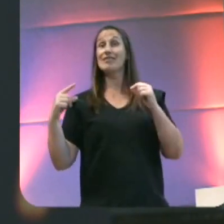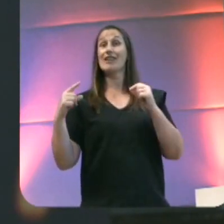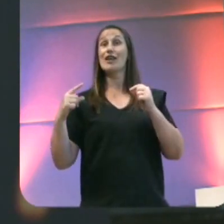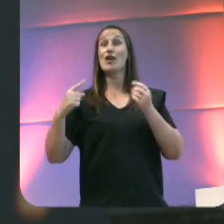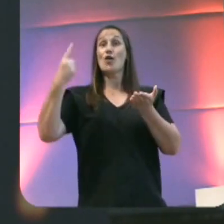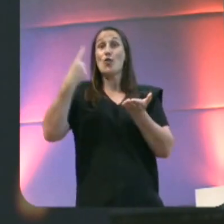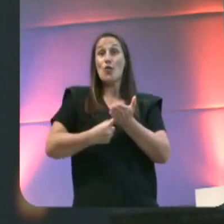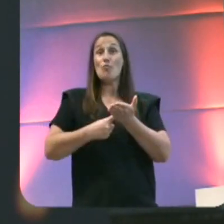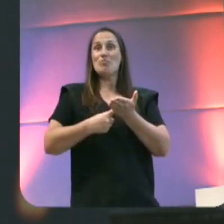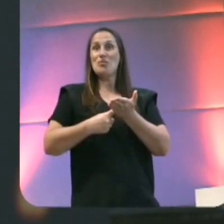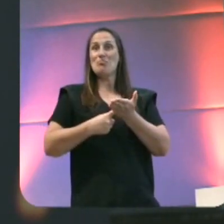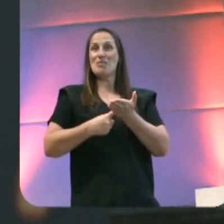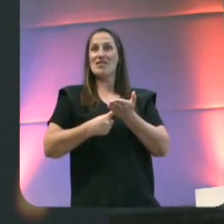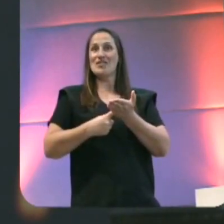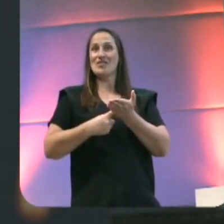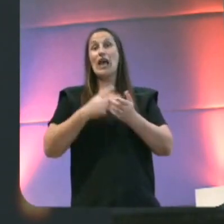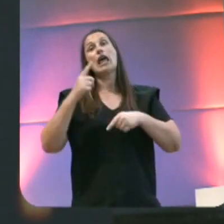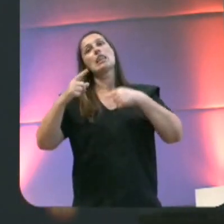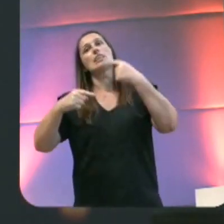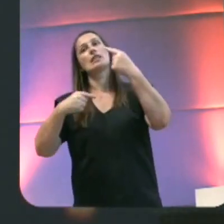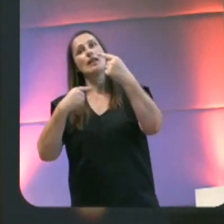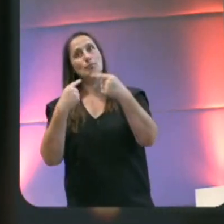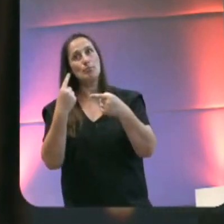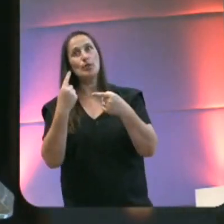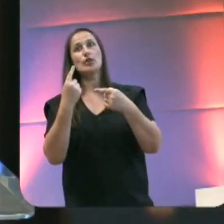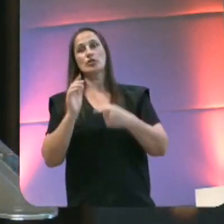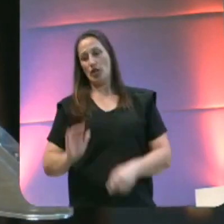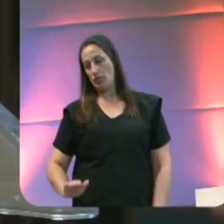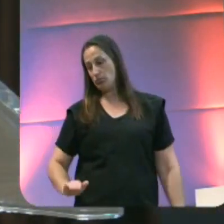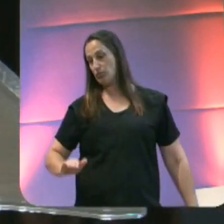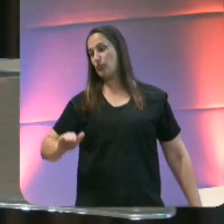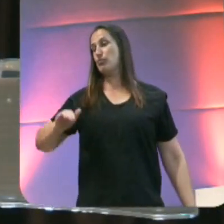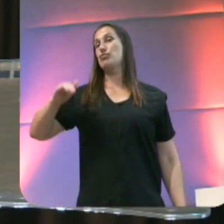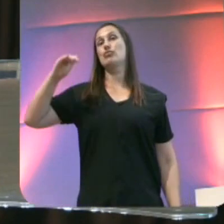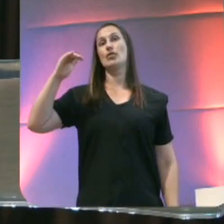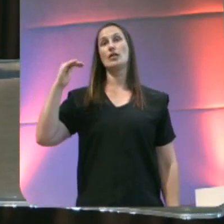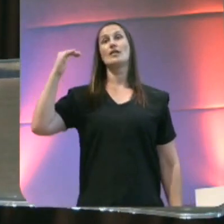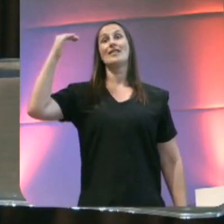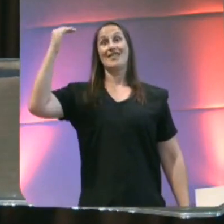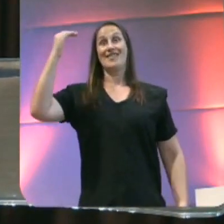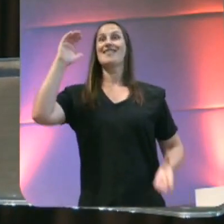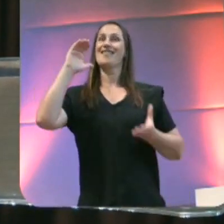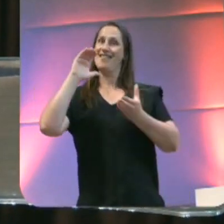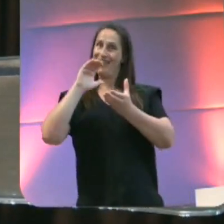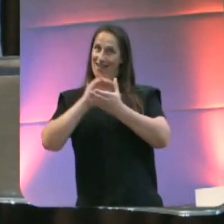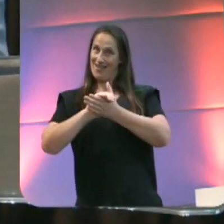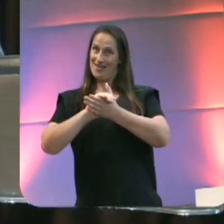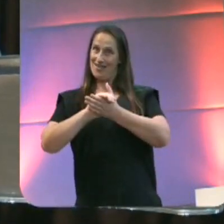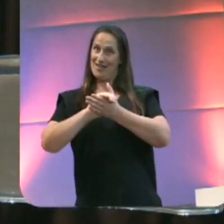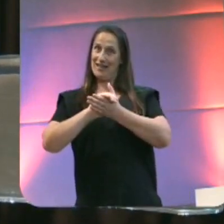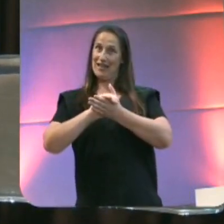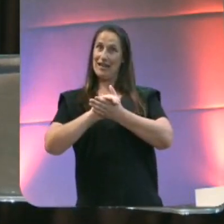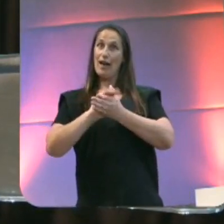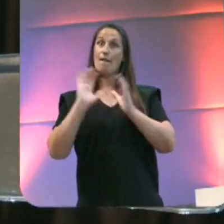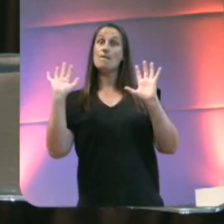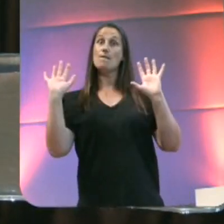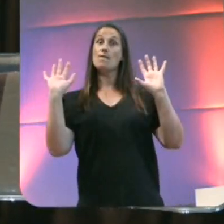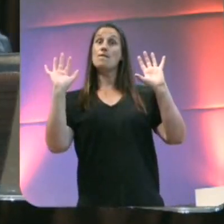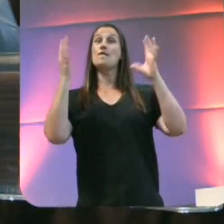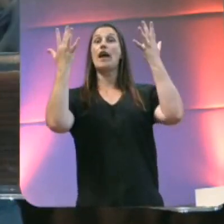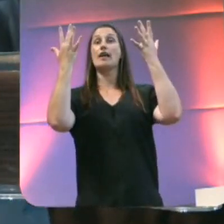acordo entre os pais. Depois, quando eles já chegavam na época de casar, na idade de casar, havia uma